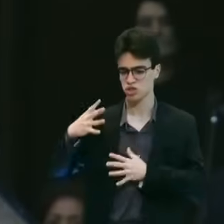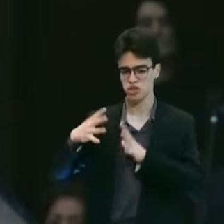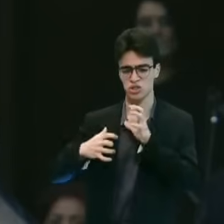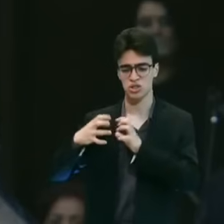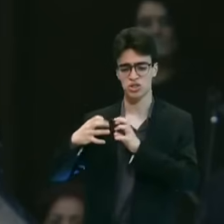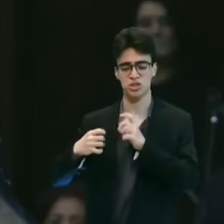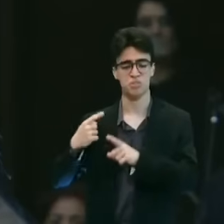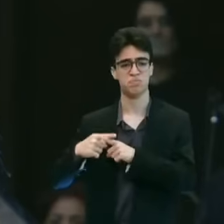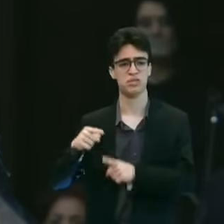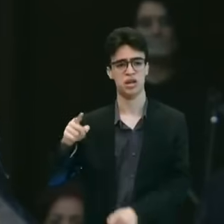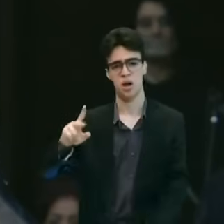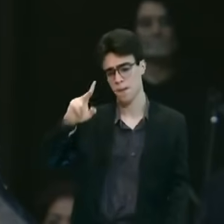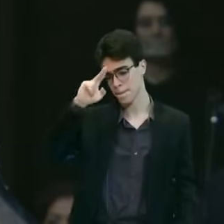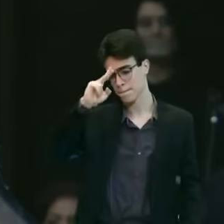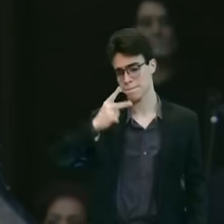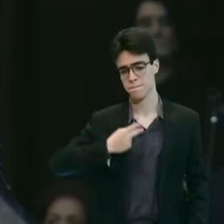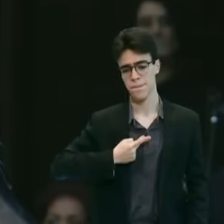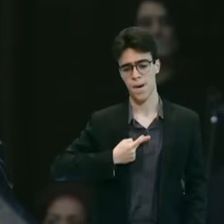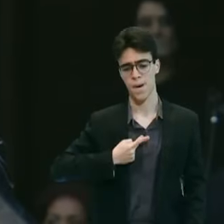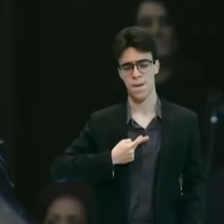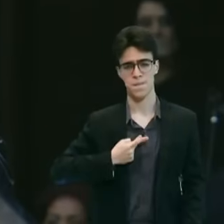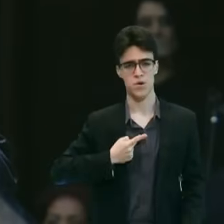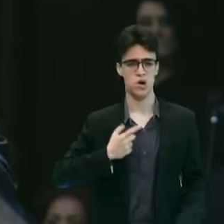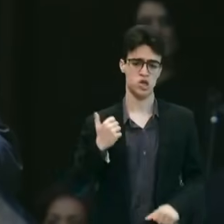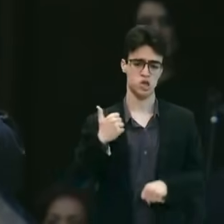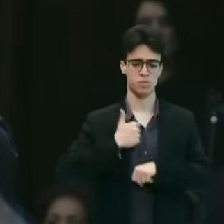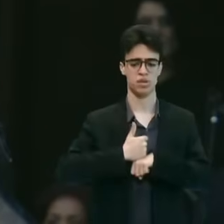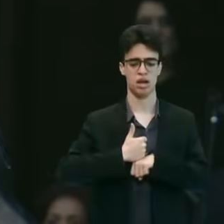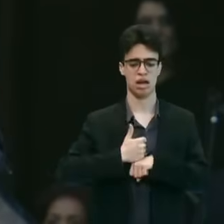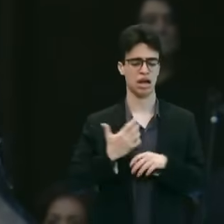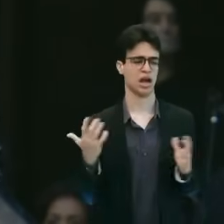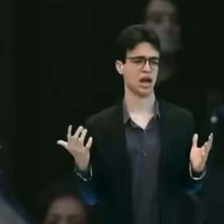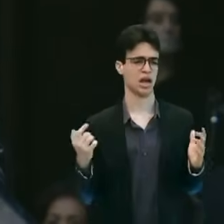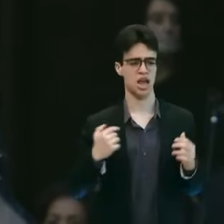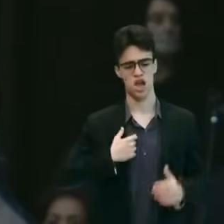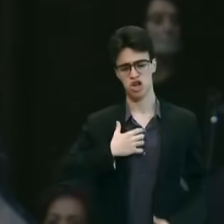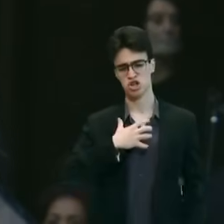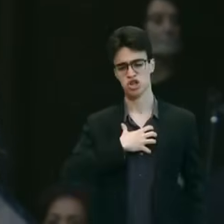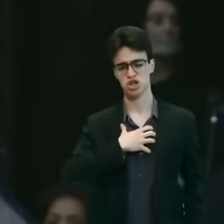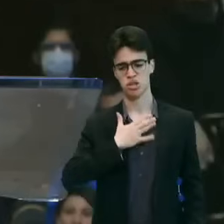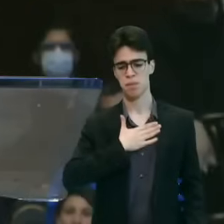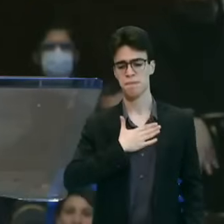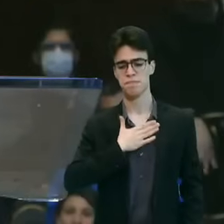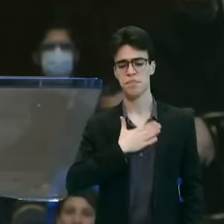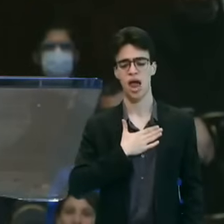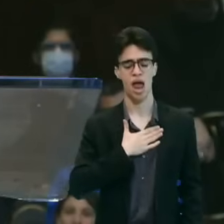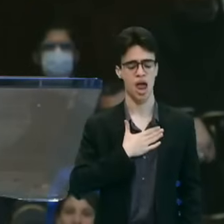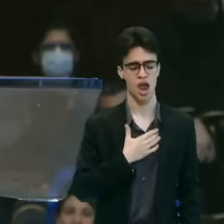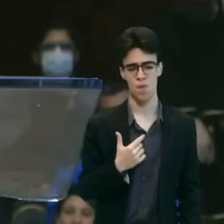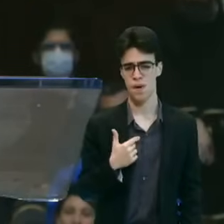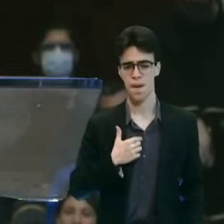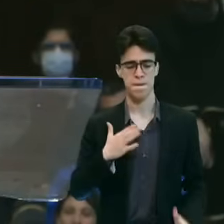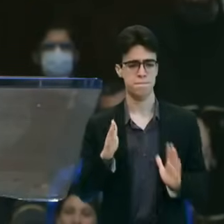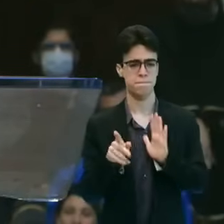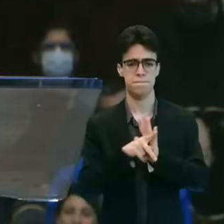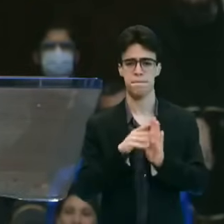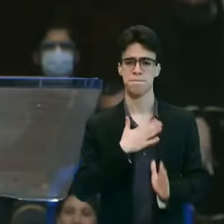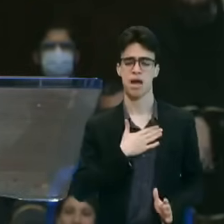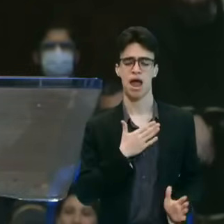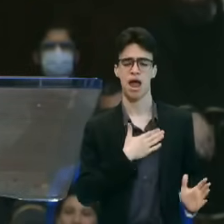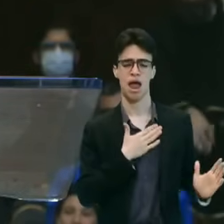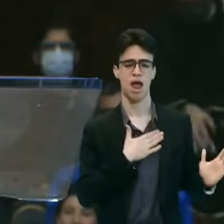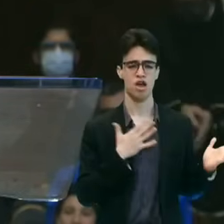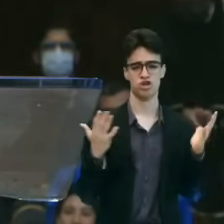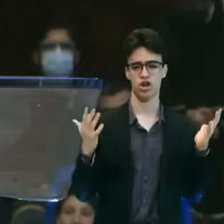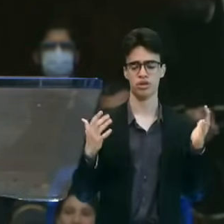autodeterminação e de independência. Eu vou fazer do meu jeito, eu vou fazer da minha maneira. E